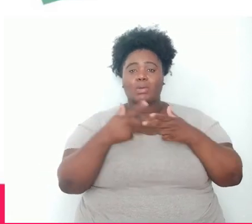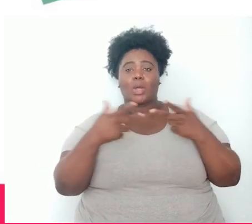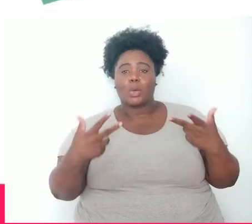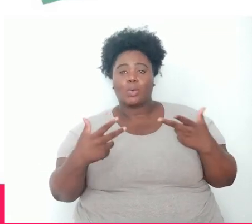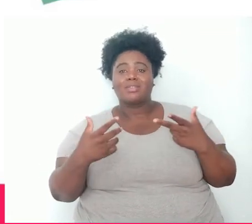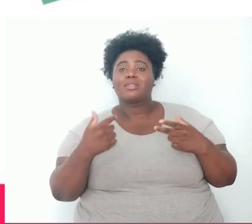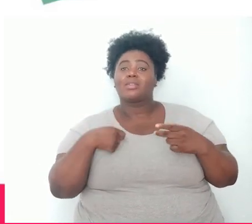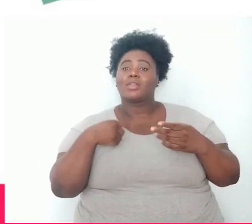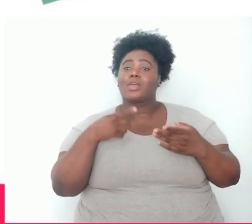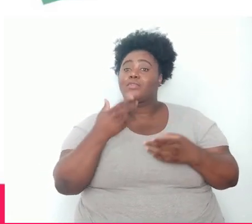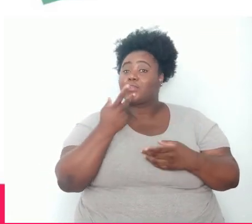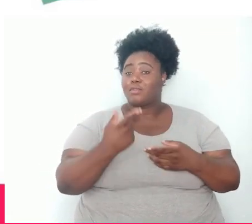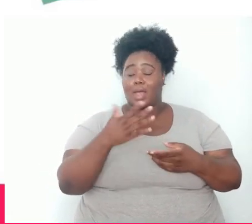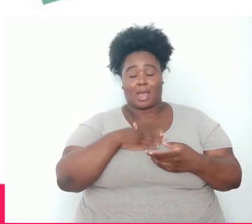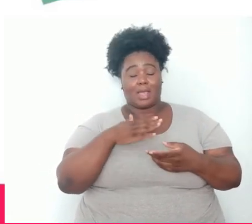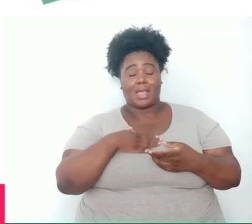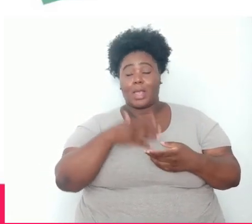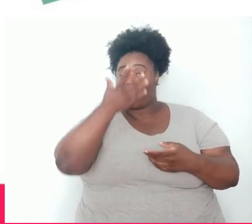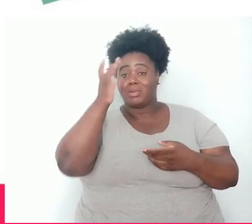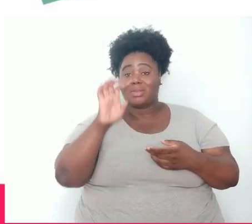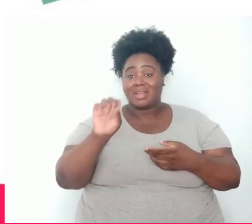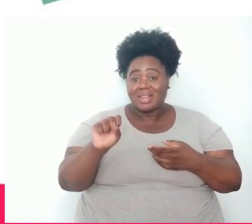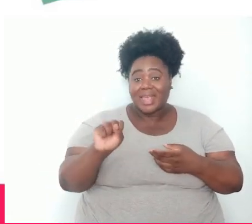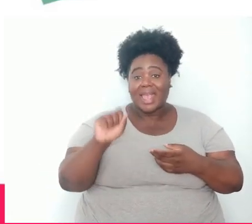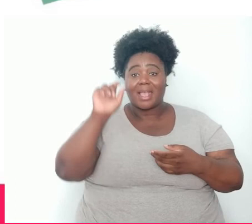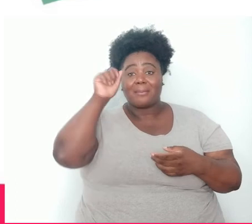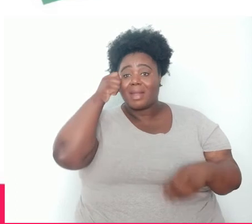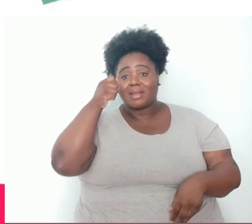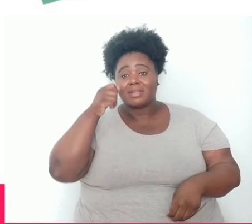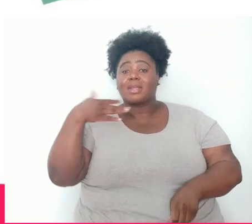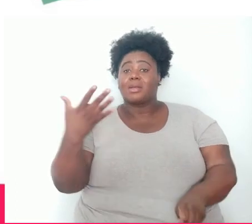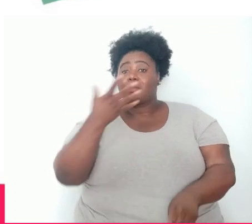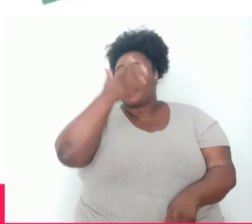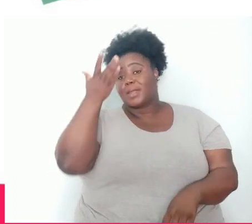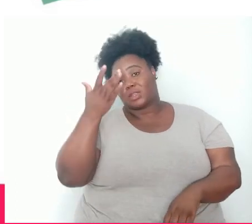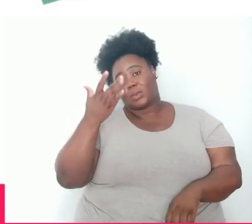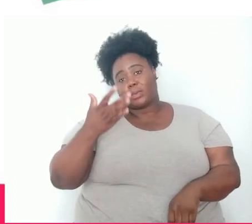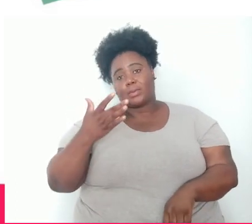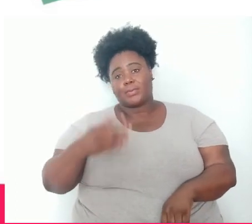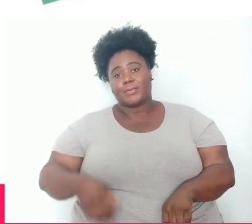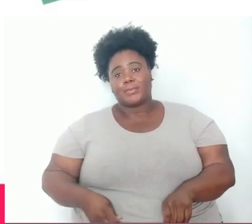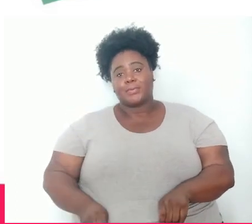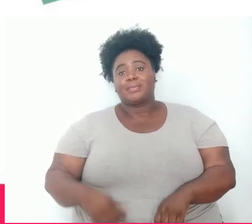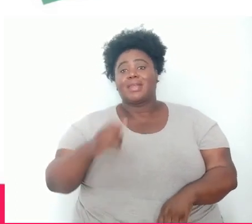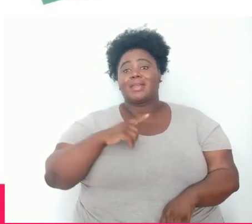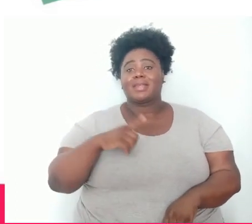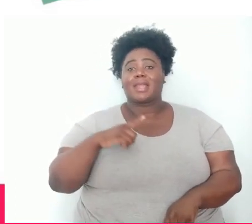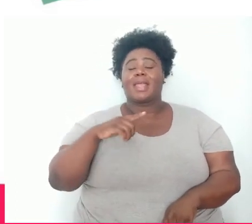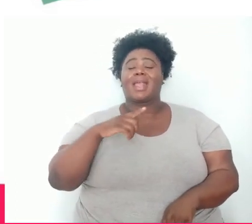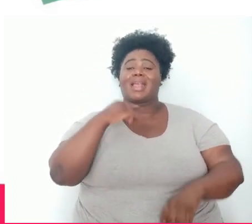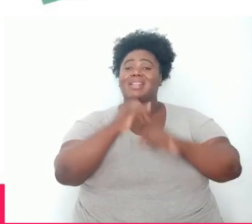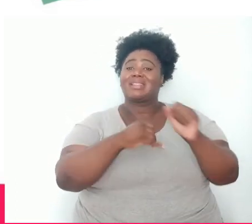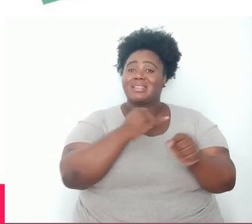figurinos, coisas onde eu vou entender quem eu sou como bicha preta, como pessoa que tem internet,